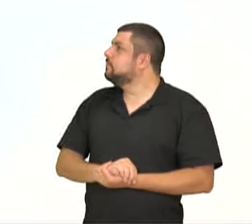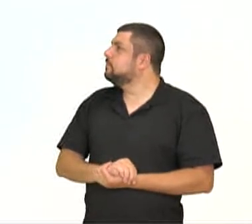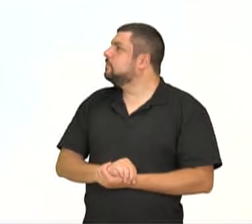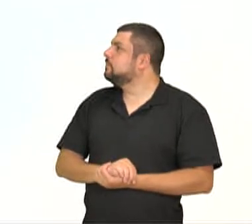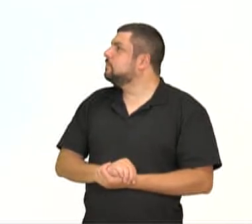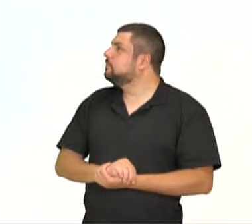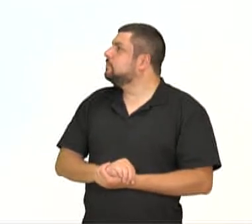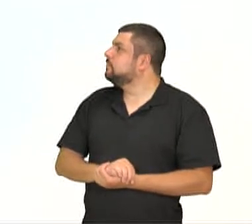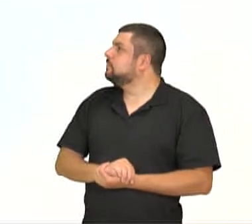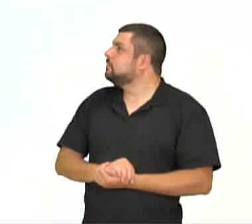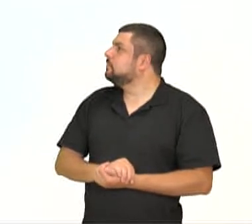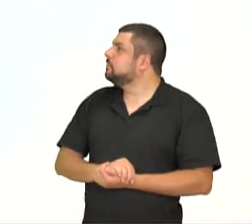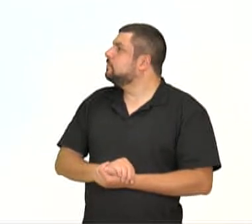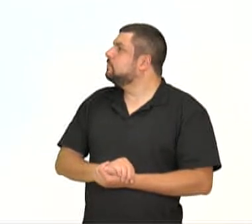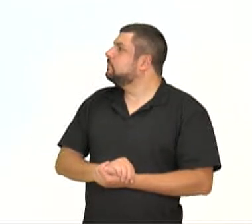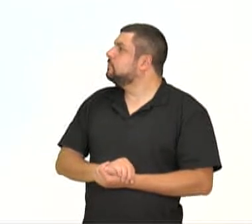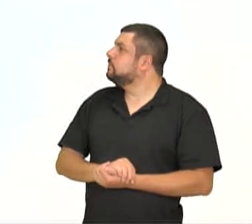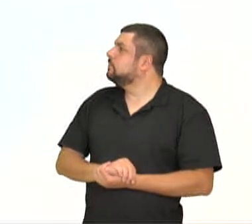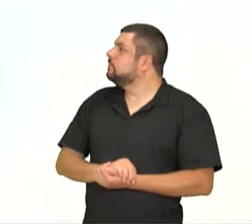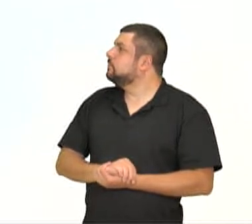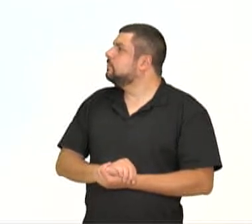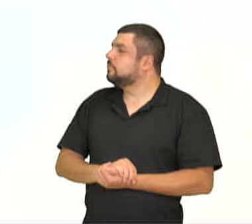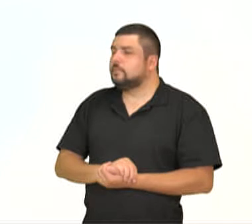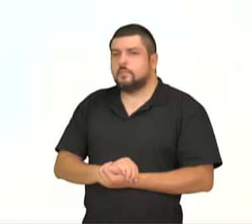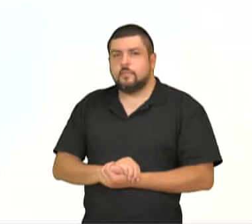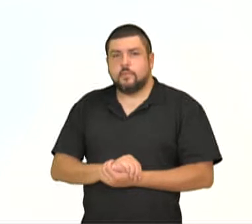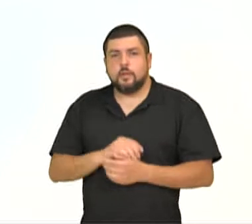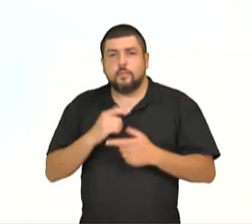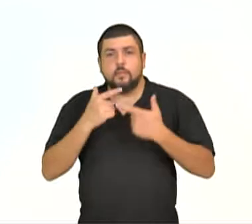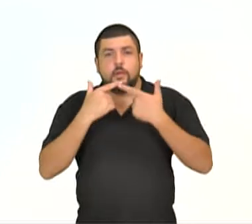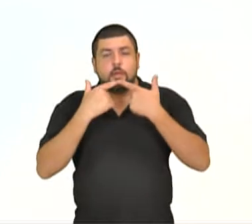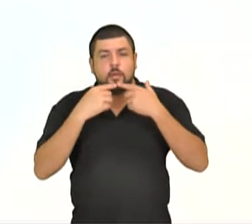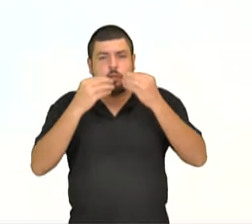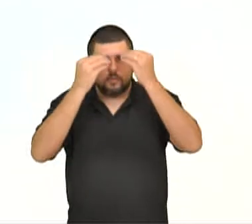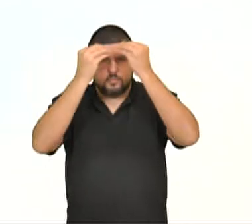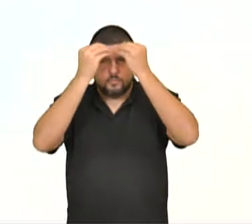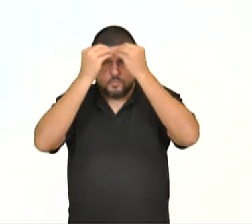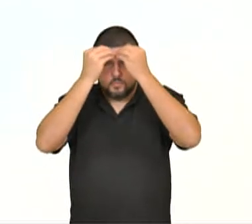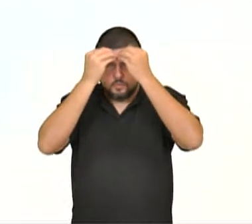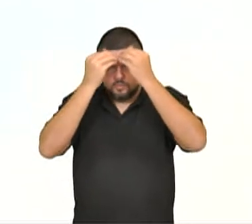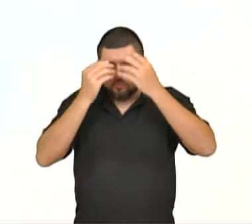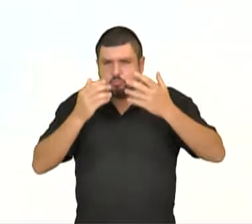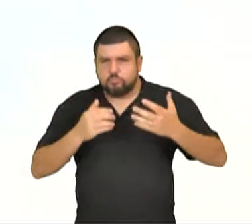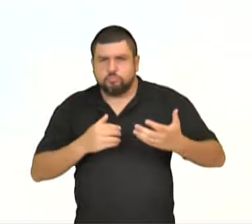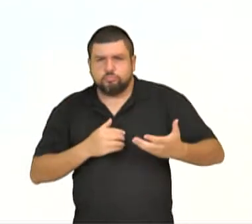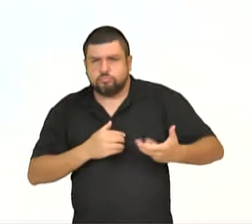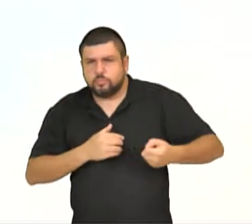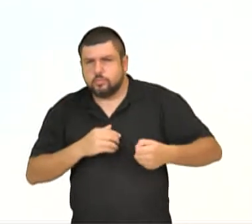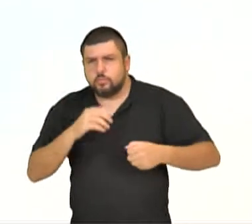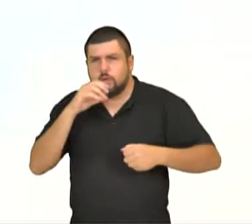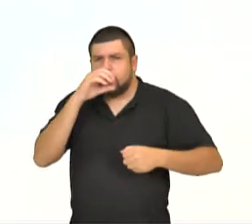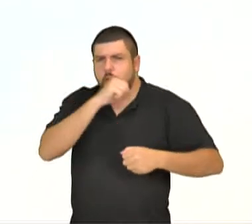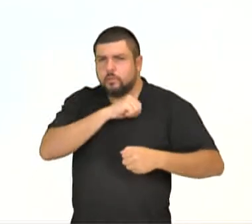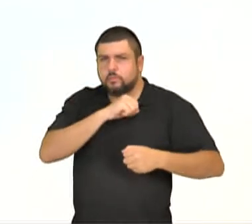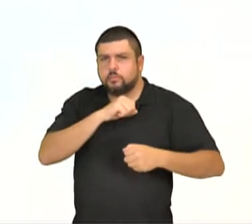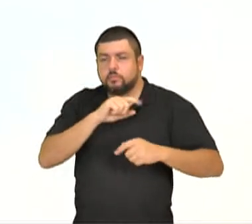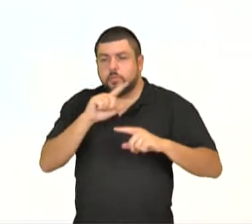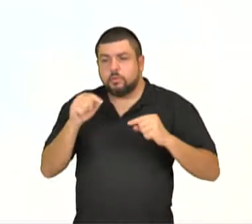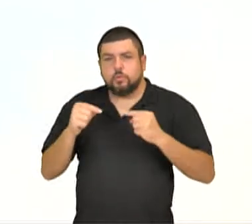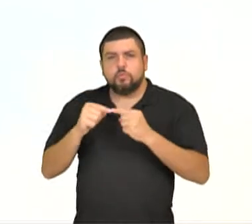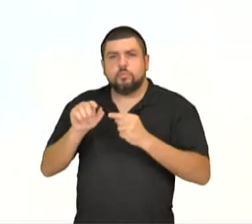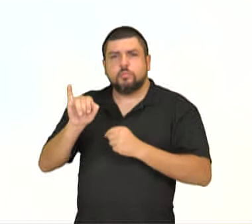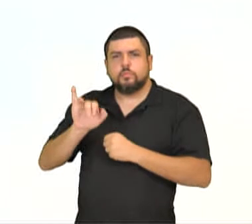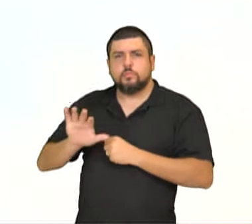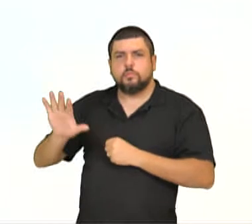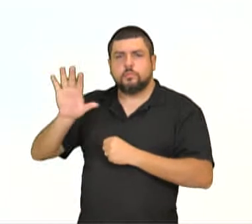relaciona diretamente com a imagem. É uma linguagem ágil, sintética e ela se relaciona diretamente com a imagem. O que que ela é?